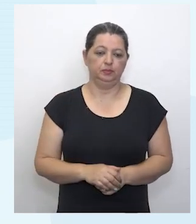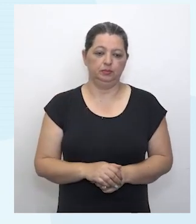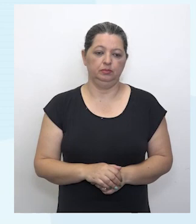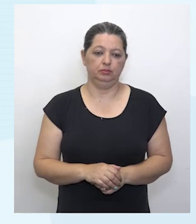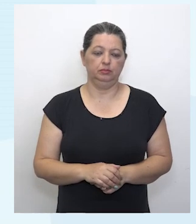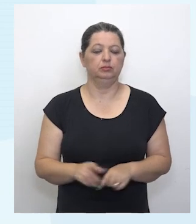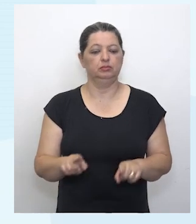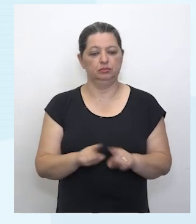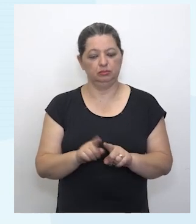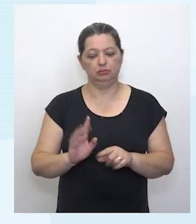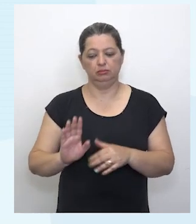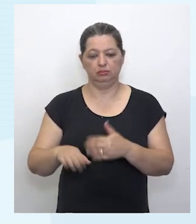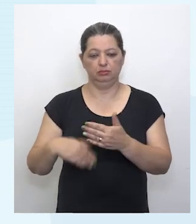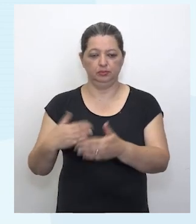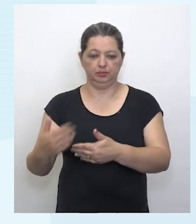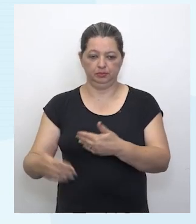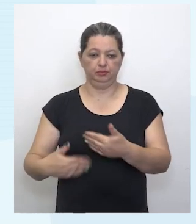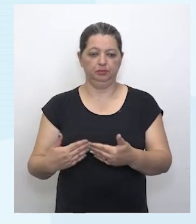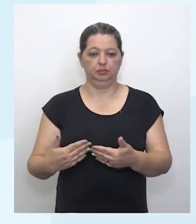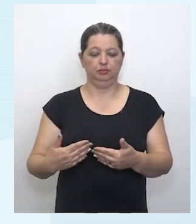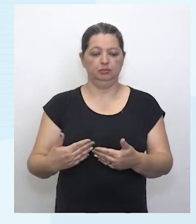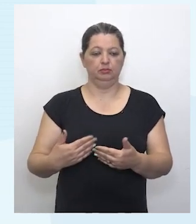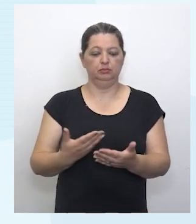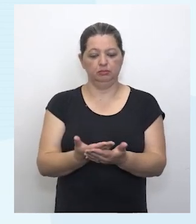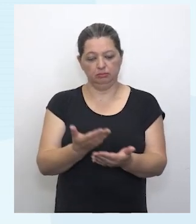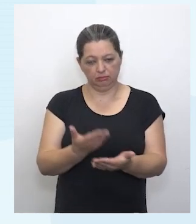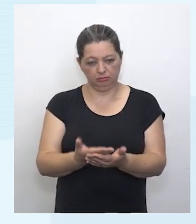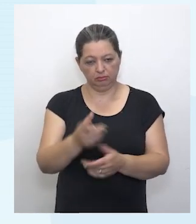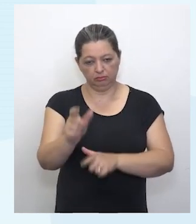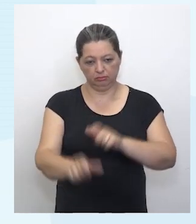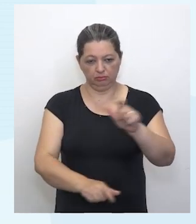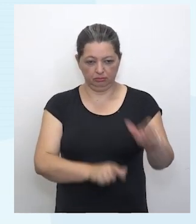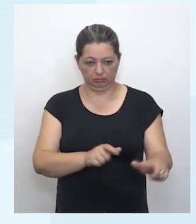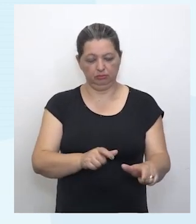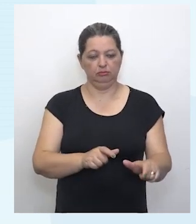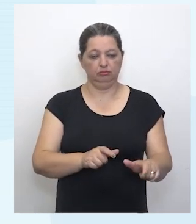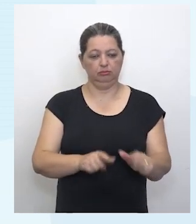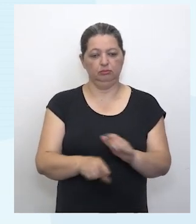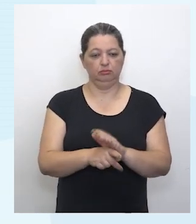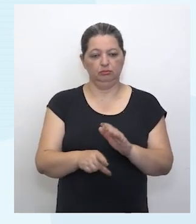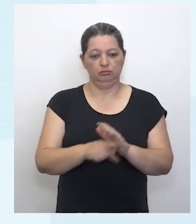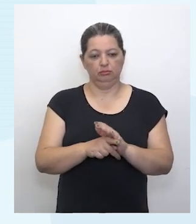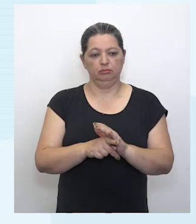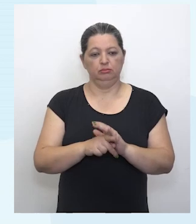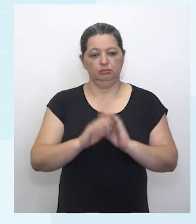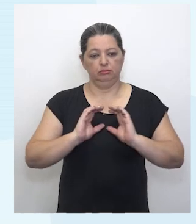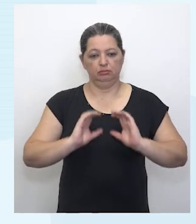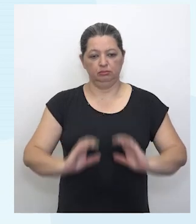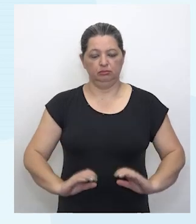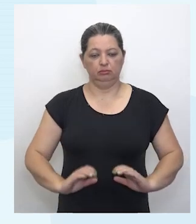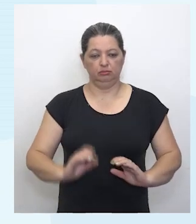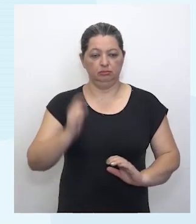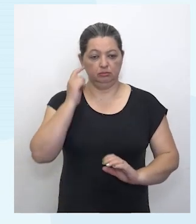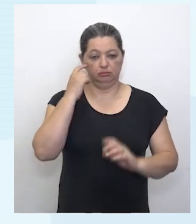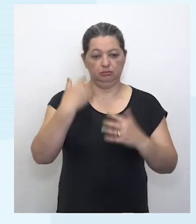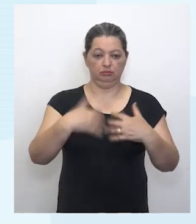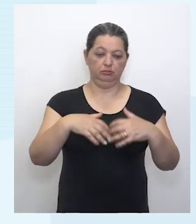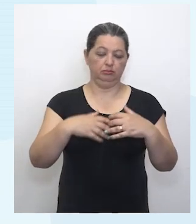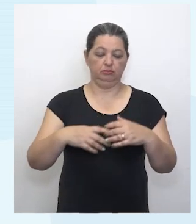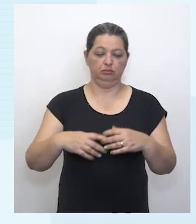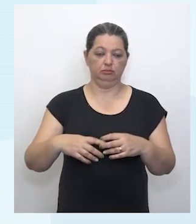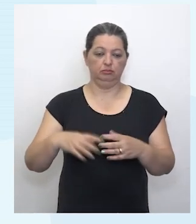caminhada, transformando os estudantes, né, em cidadãos, né, tanto faz, que refletem sobre sua